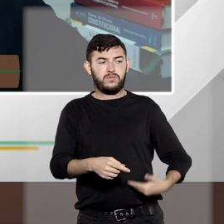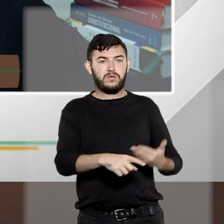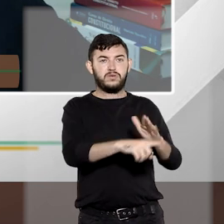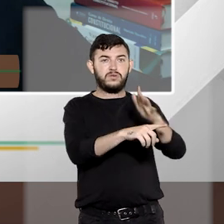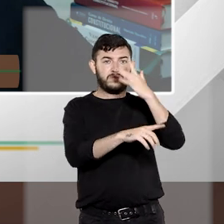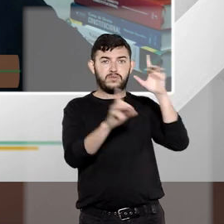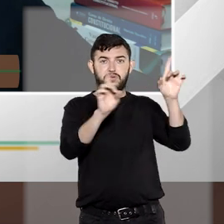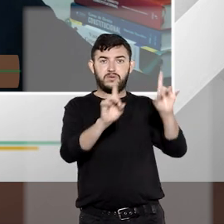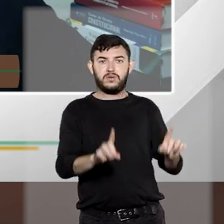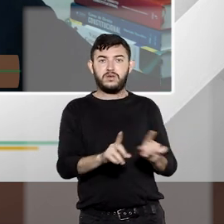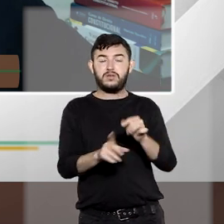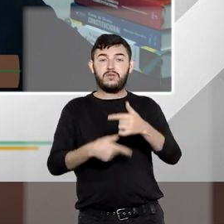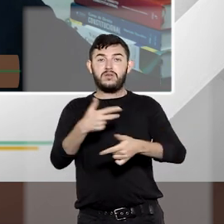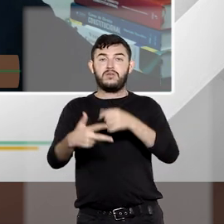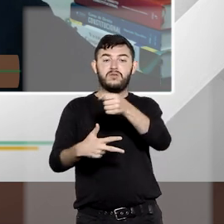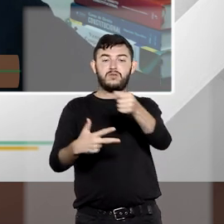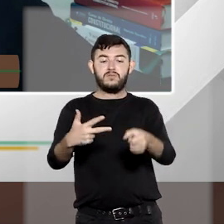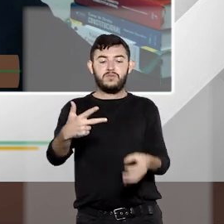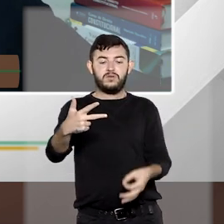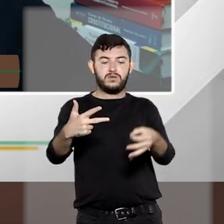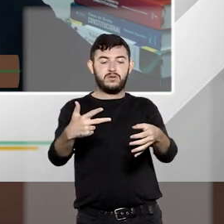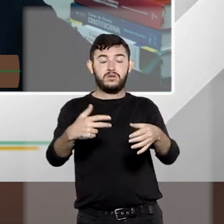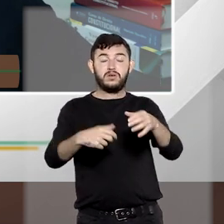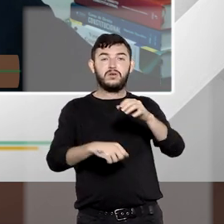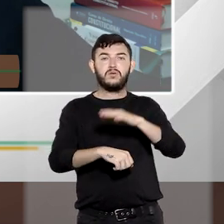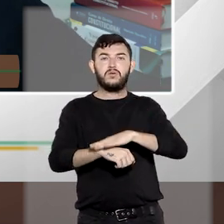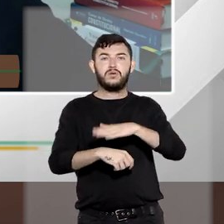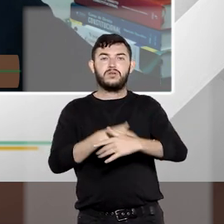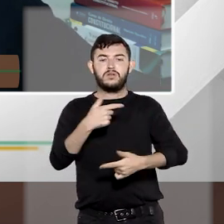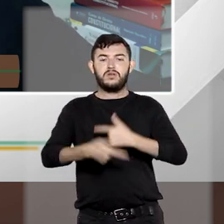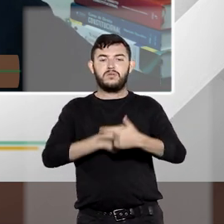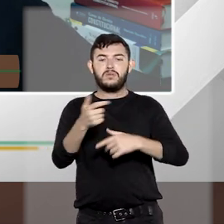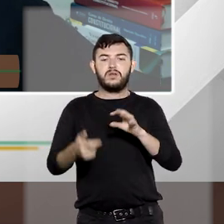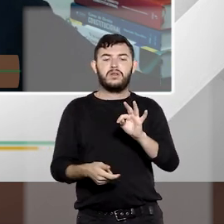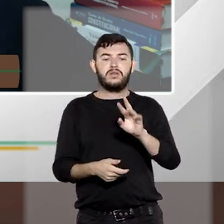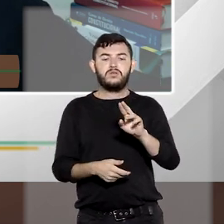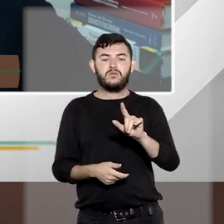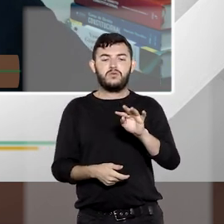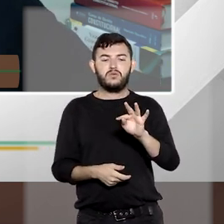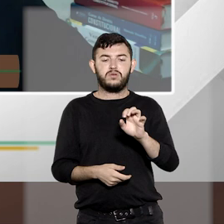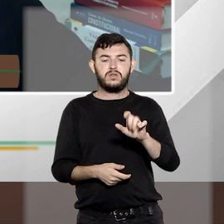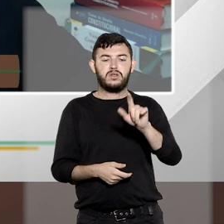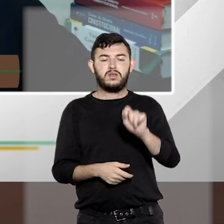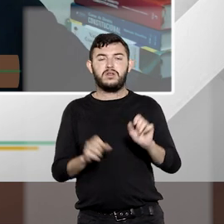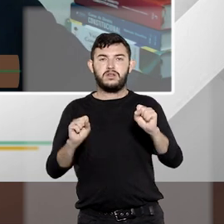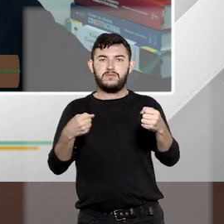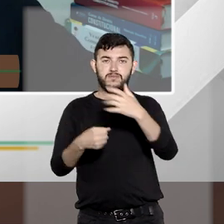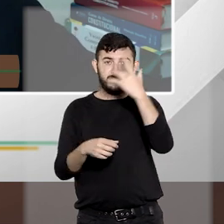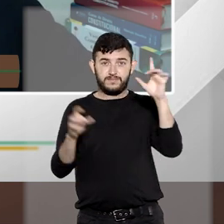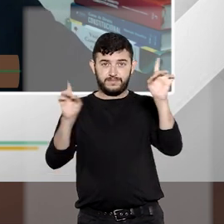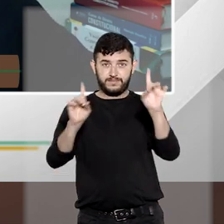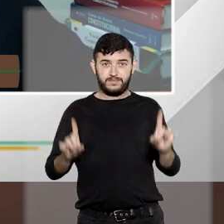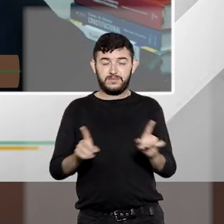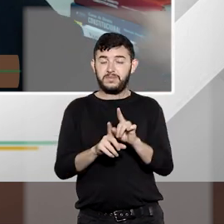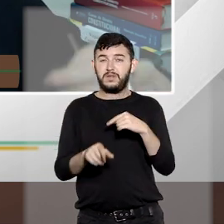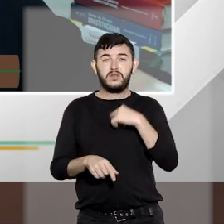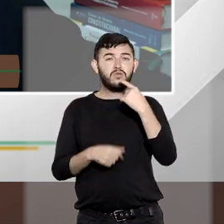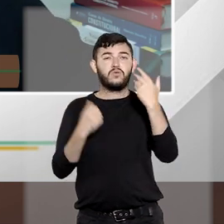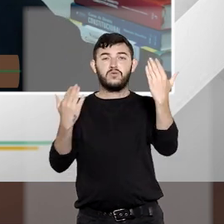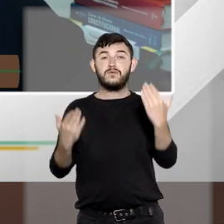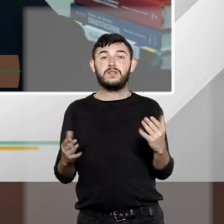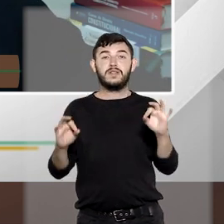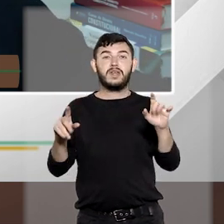atuação do Poder Judiciário quando trabalhado a tutela de defesa das pessoas com deficiência, né? E sem dúvida também a própria percepção